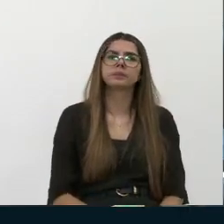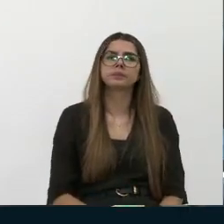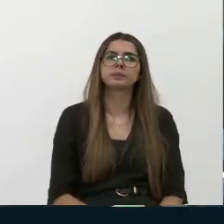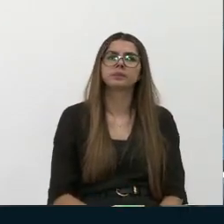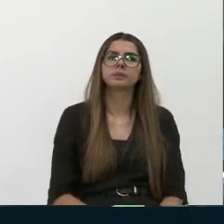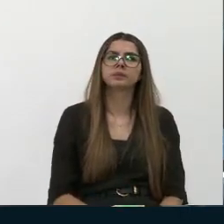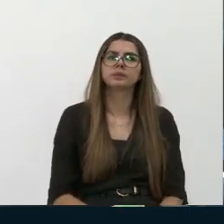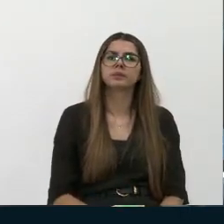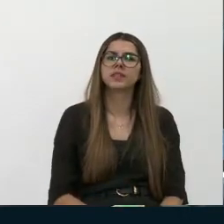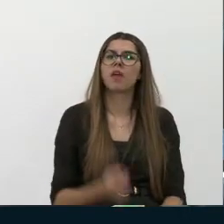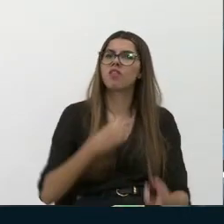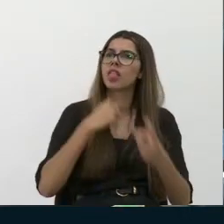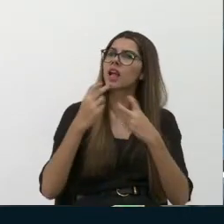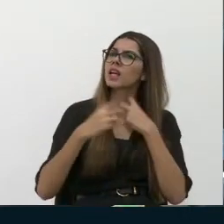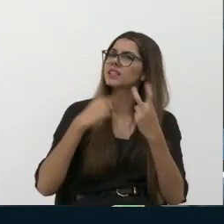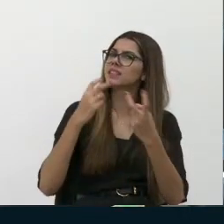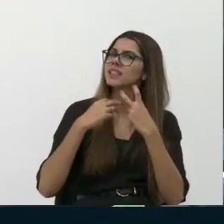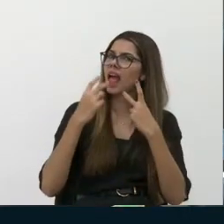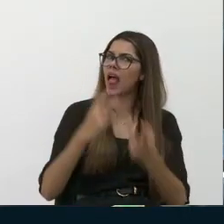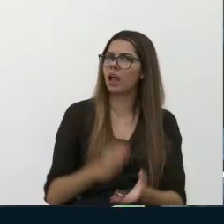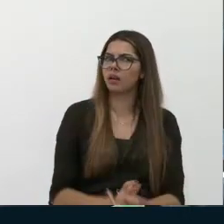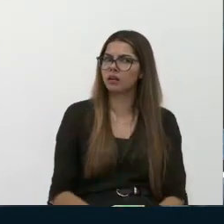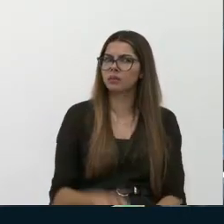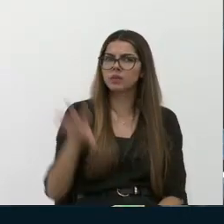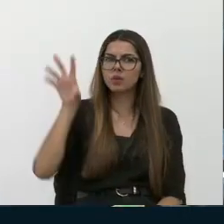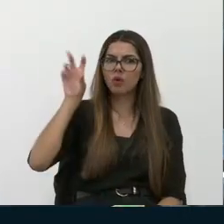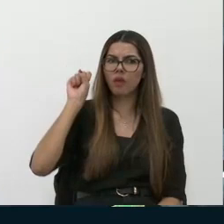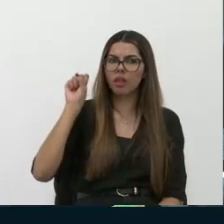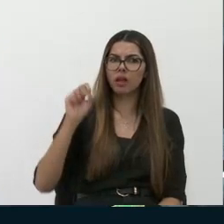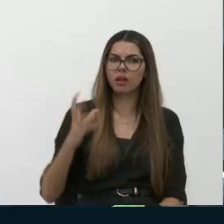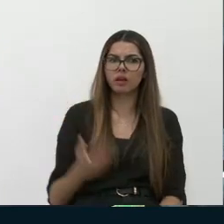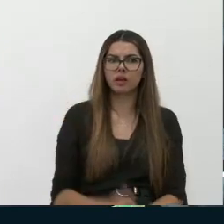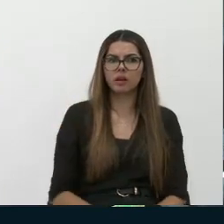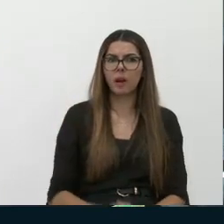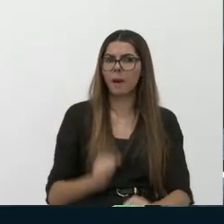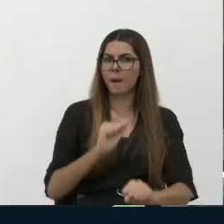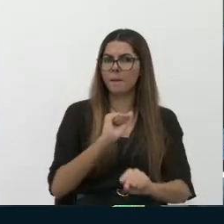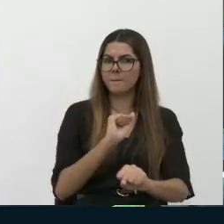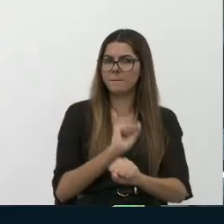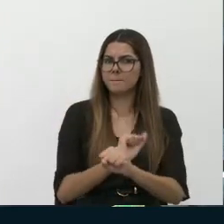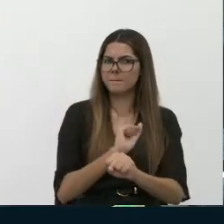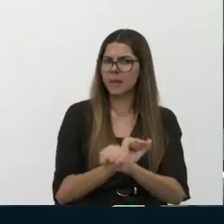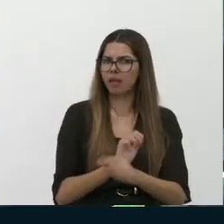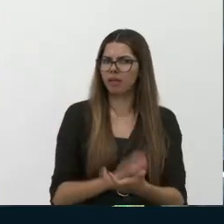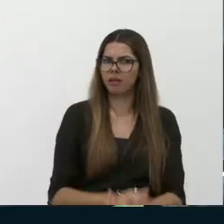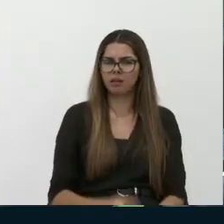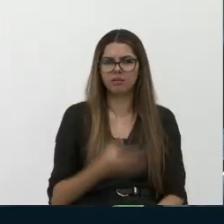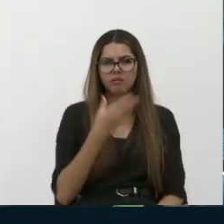Será que eu tenho que gritar para ser ouvida? Para de molecagem.